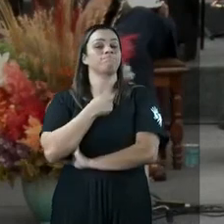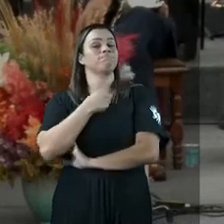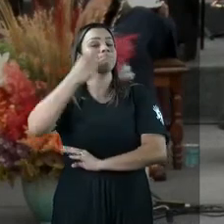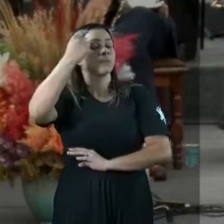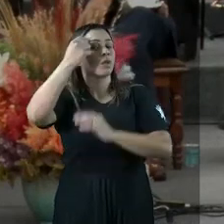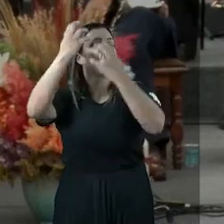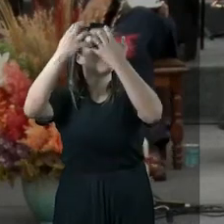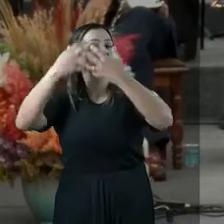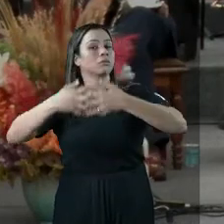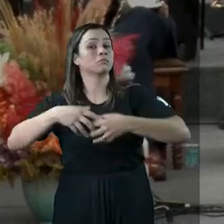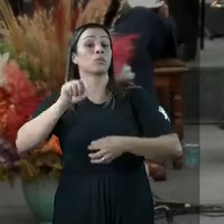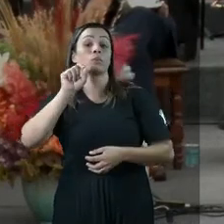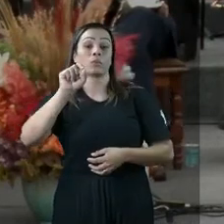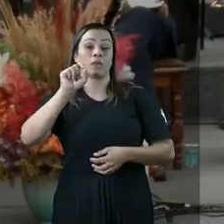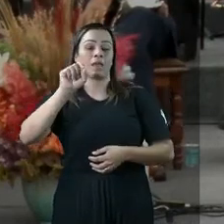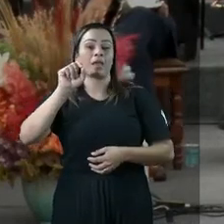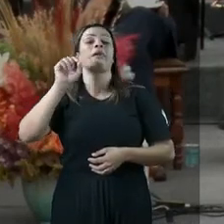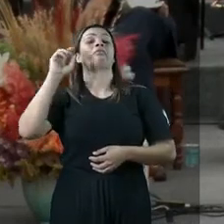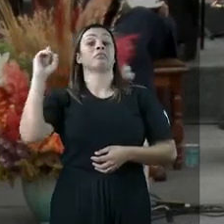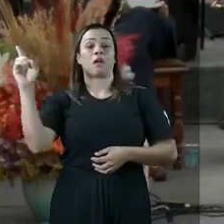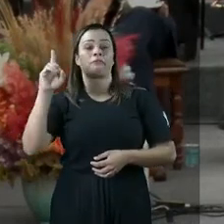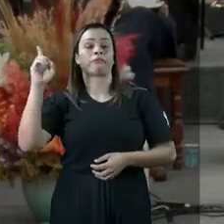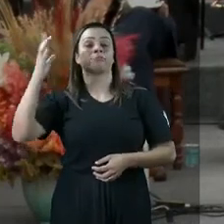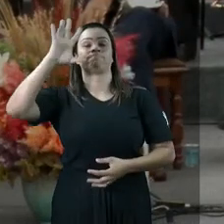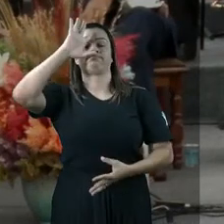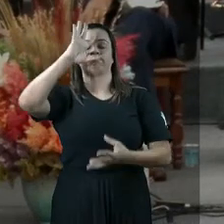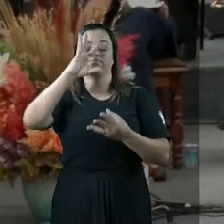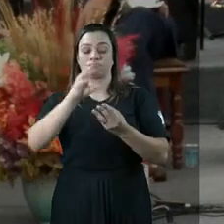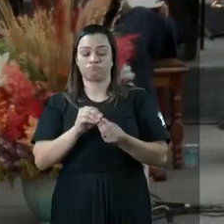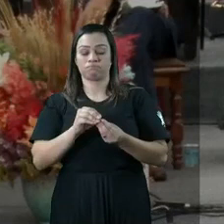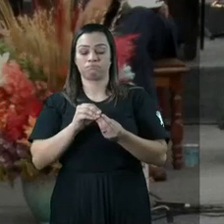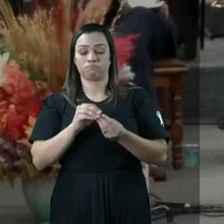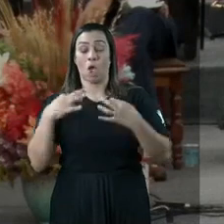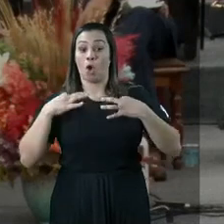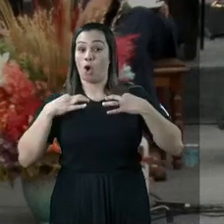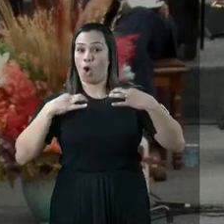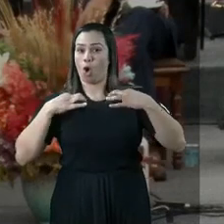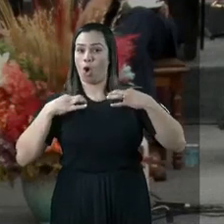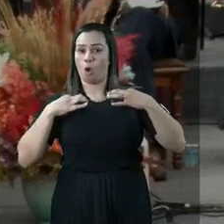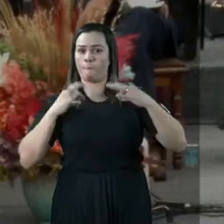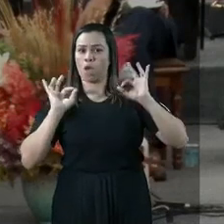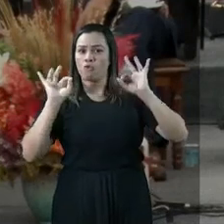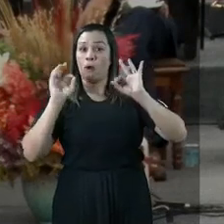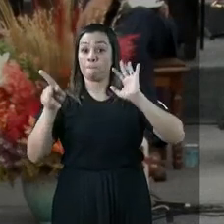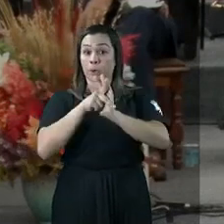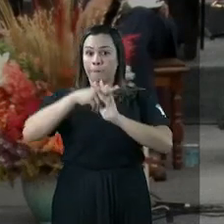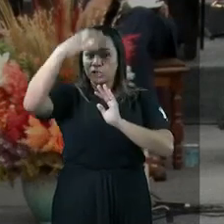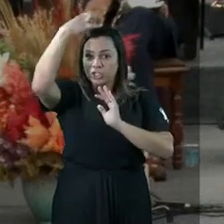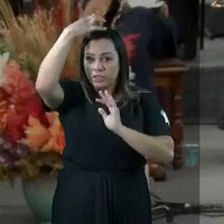Davi entendia que veste real era para ocasiões em que a sua monarquia